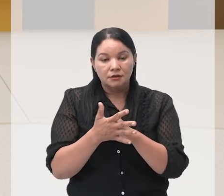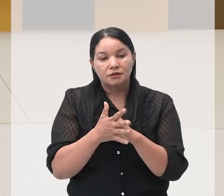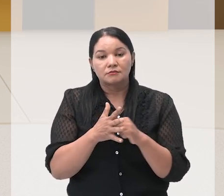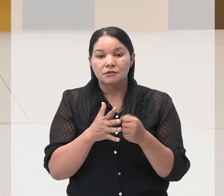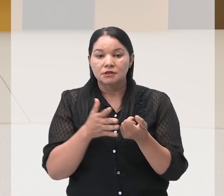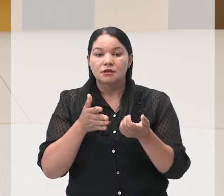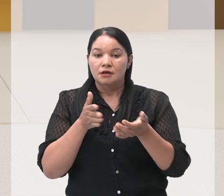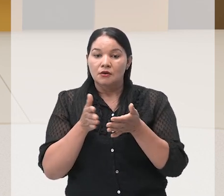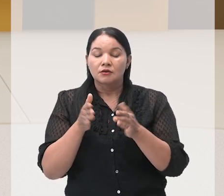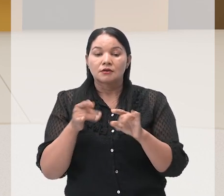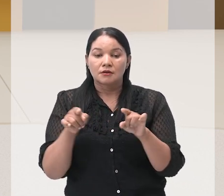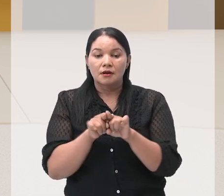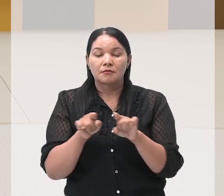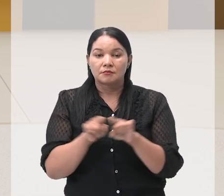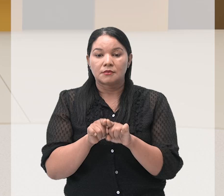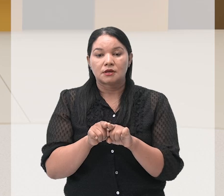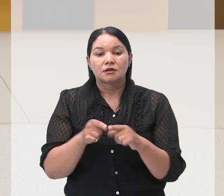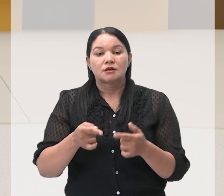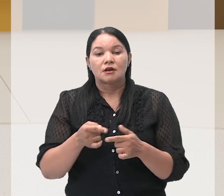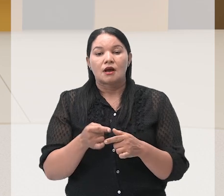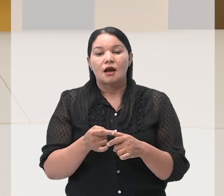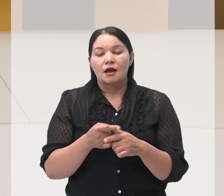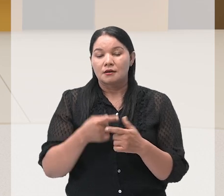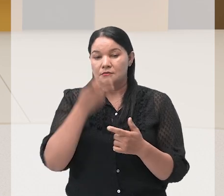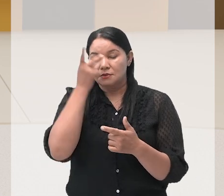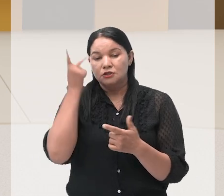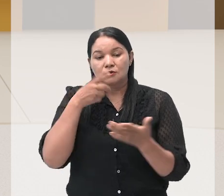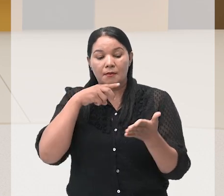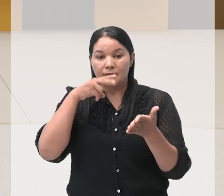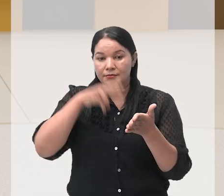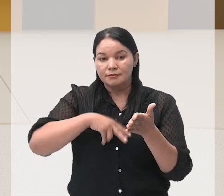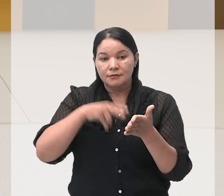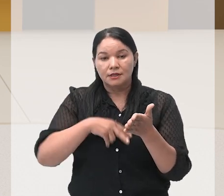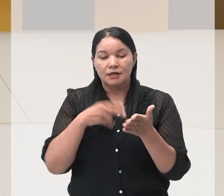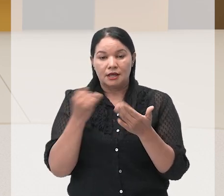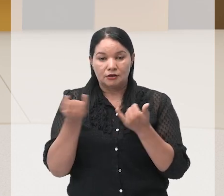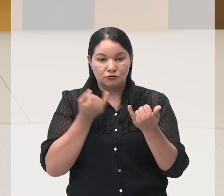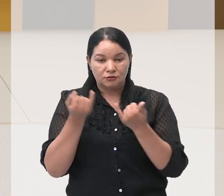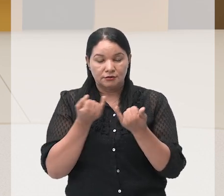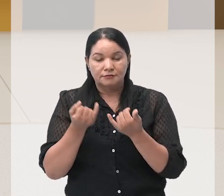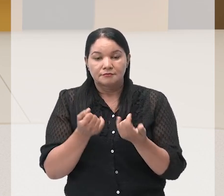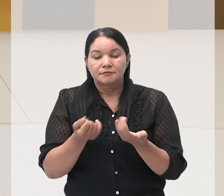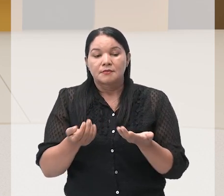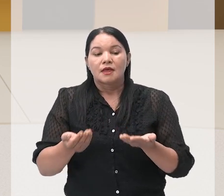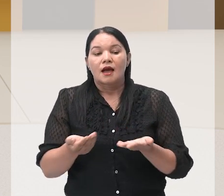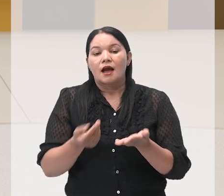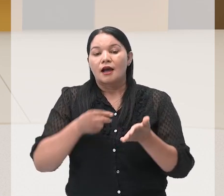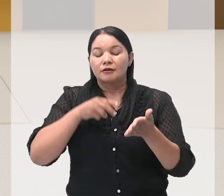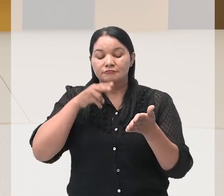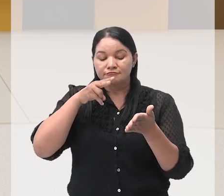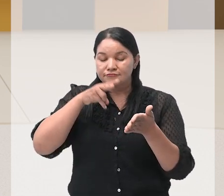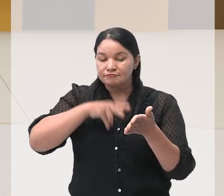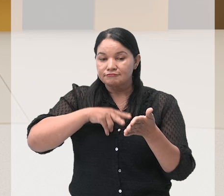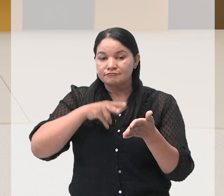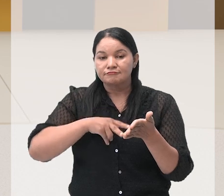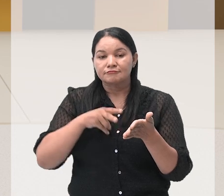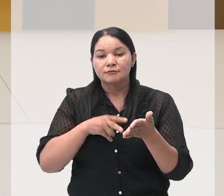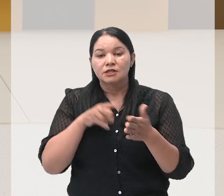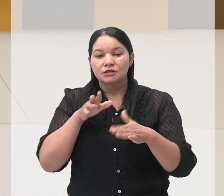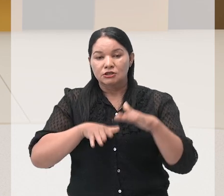forma, o leitor ele vai ler aquela notícia. Isso vai fazer com que ele já esteja propenso, já esteja